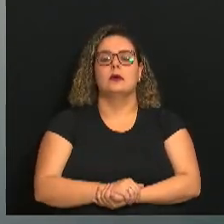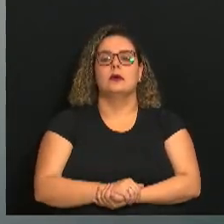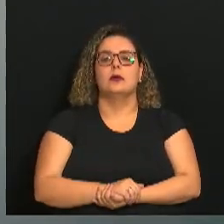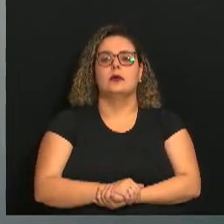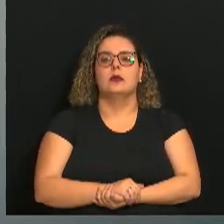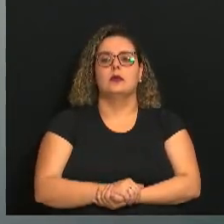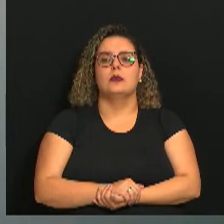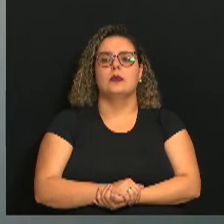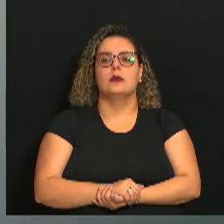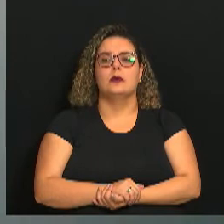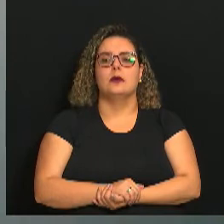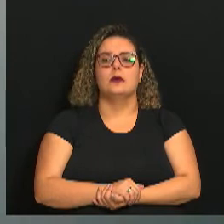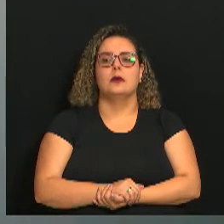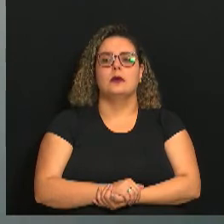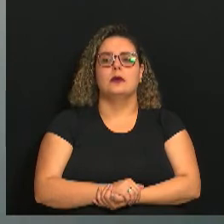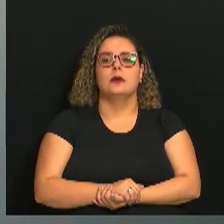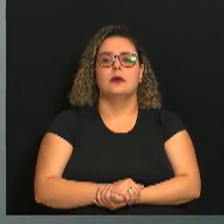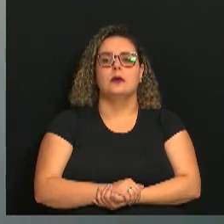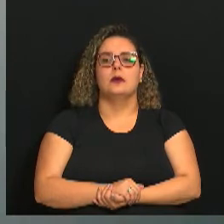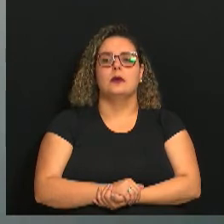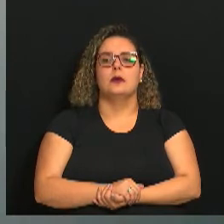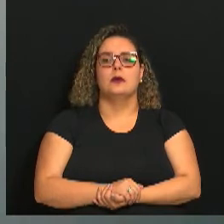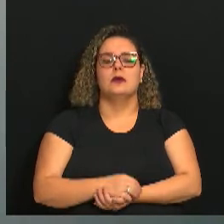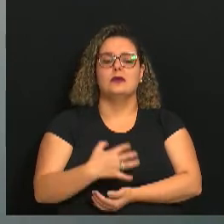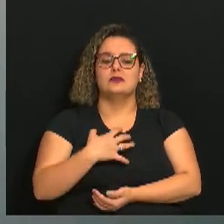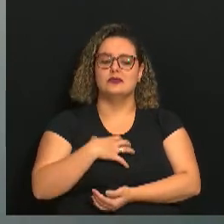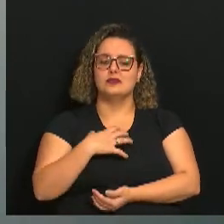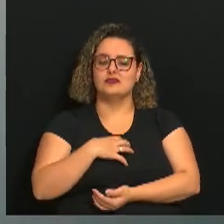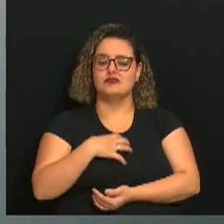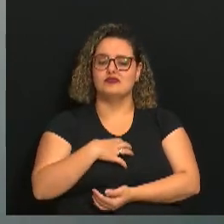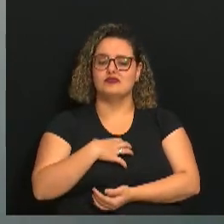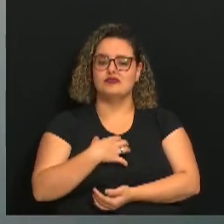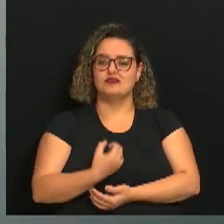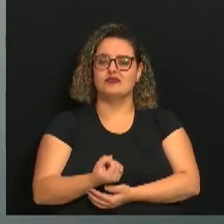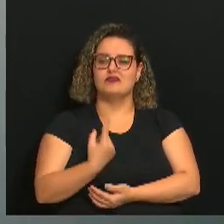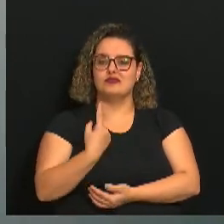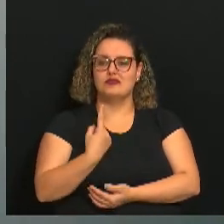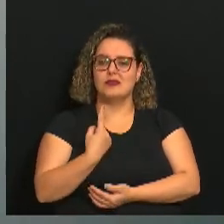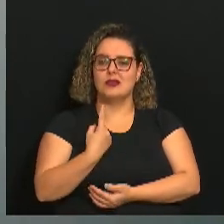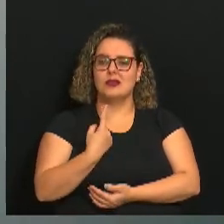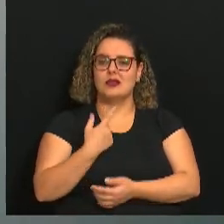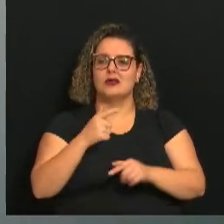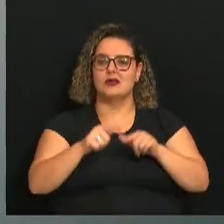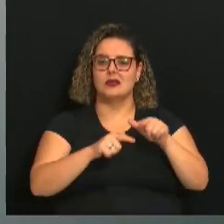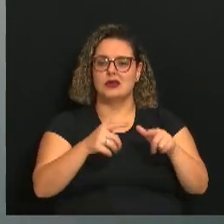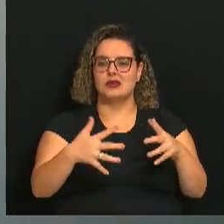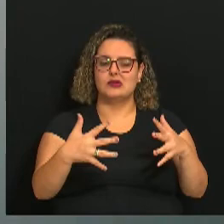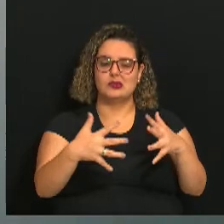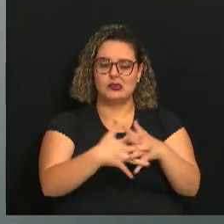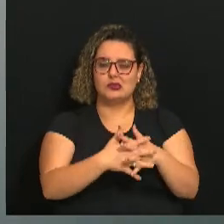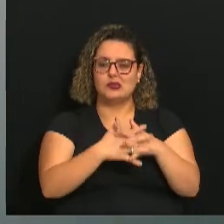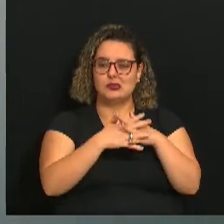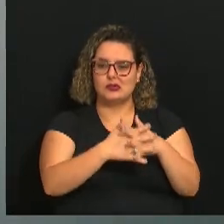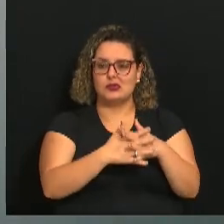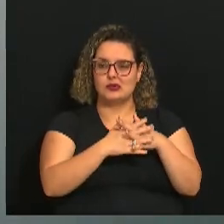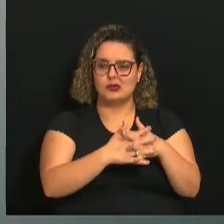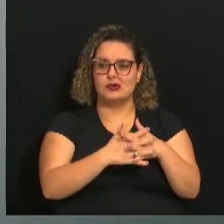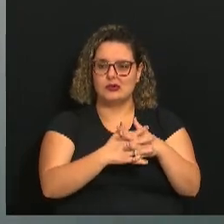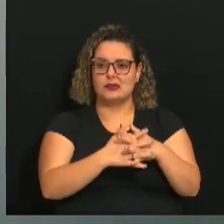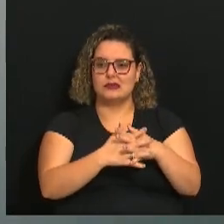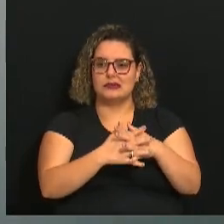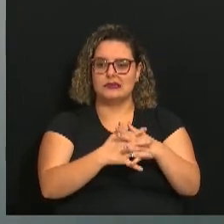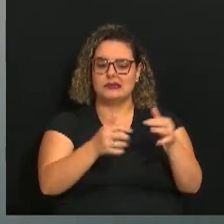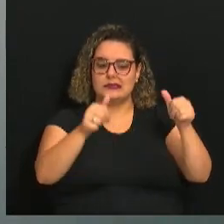aos trabalhadores, no sentido de confundir os trabalhadores, no sentido de prejudicar o